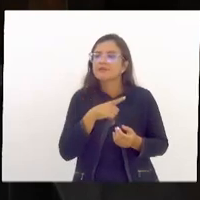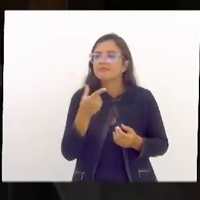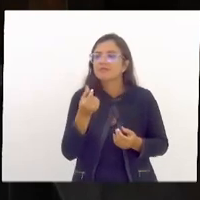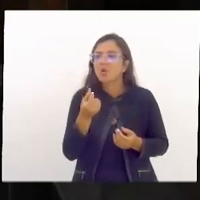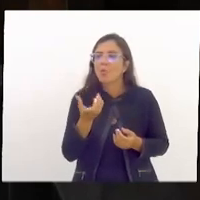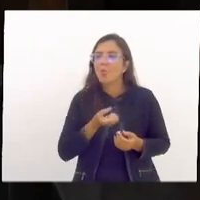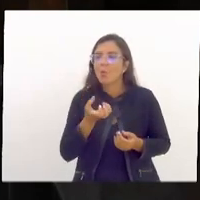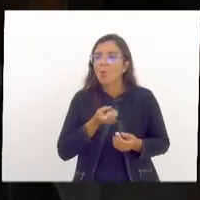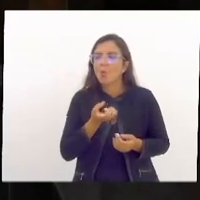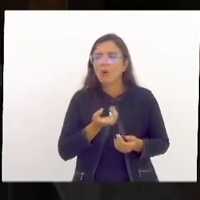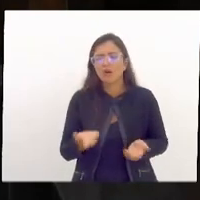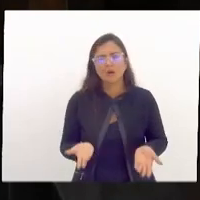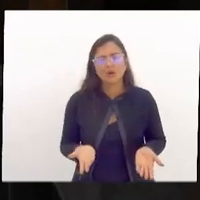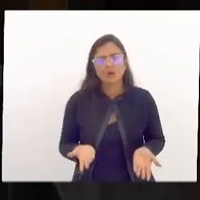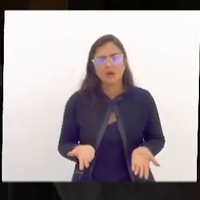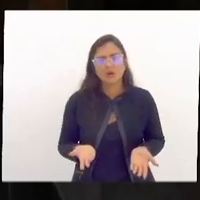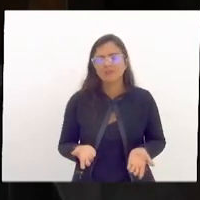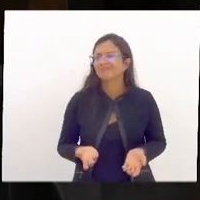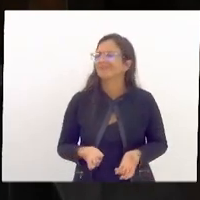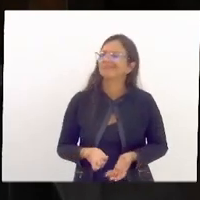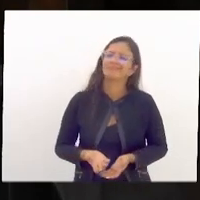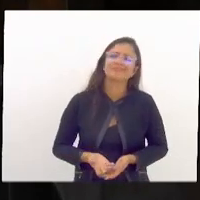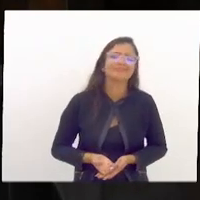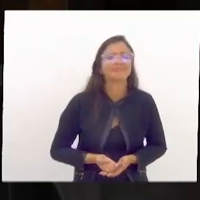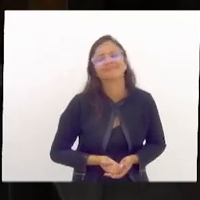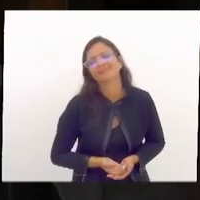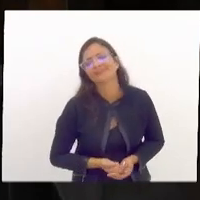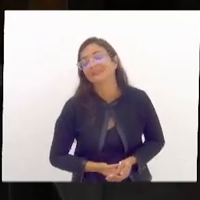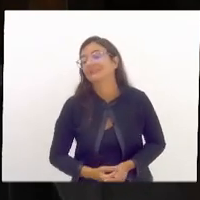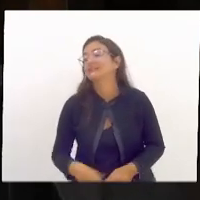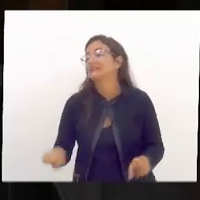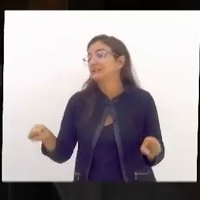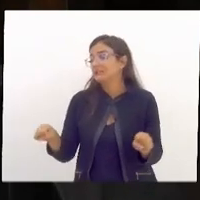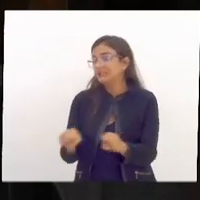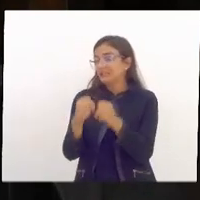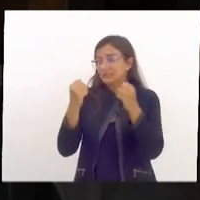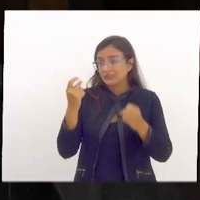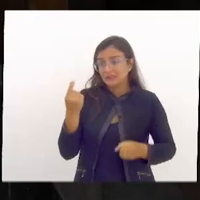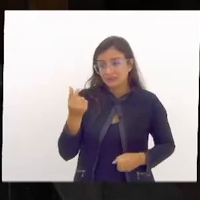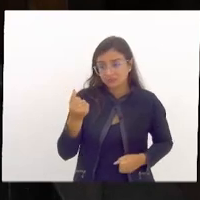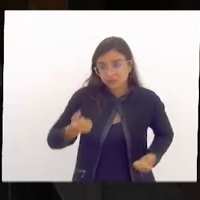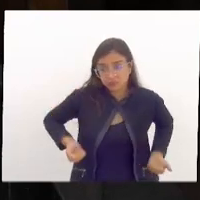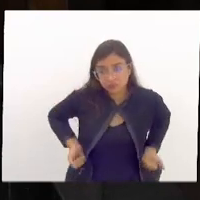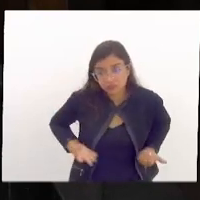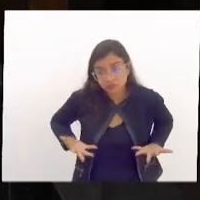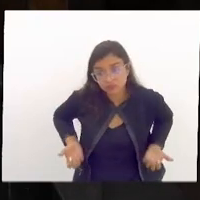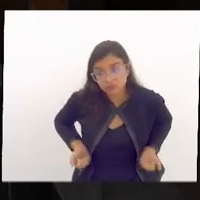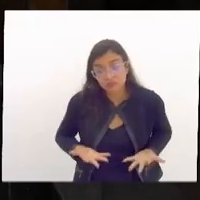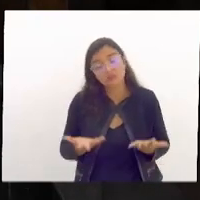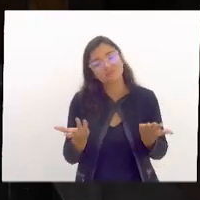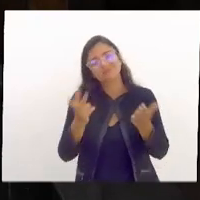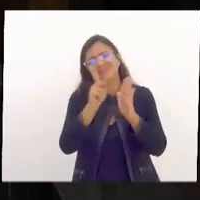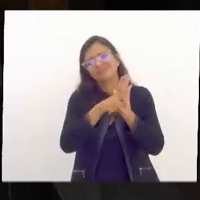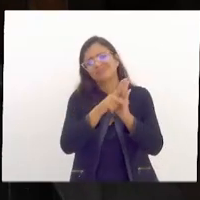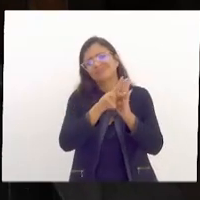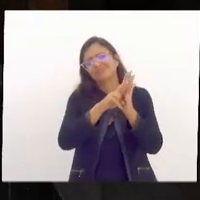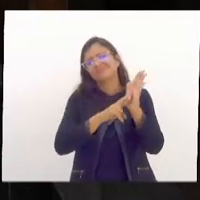é enorme. Então, eu cito esses exemplos só para colocar como o projeto me